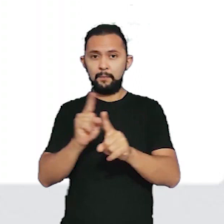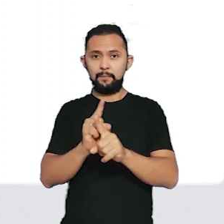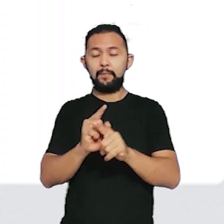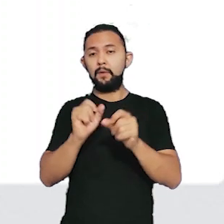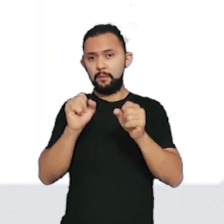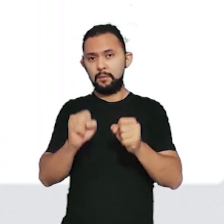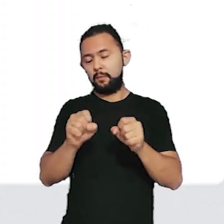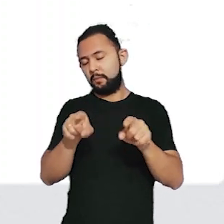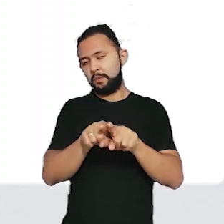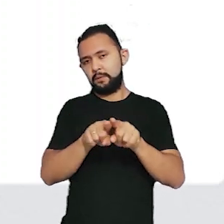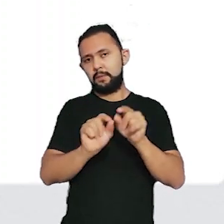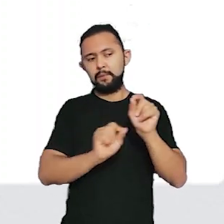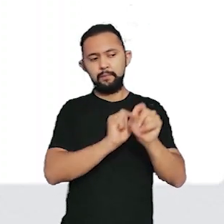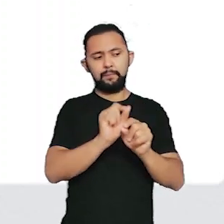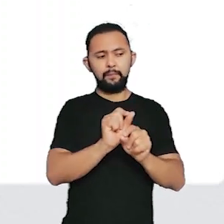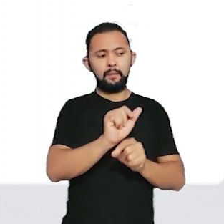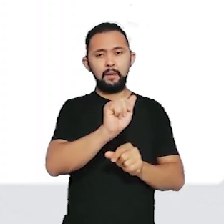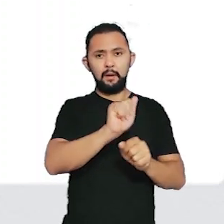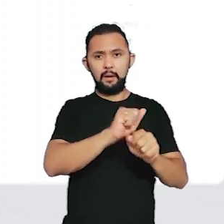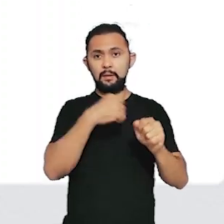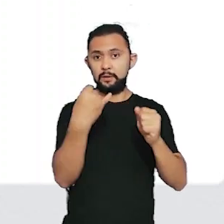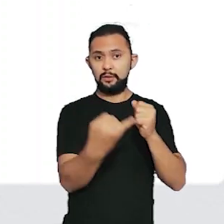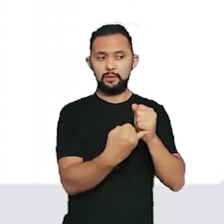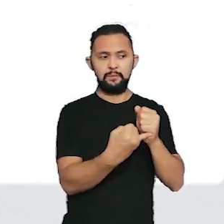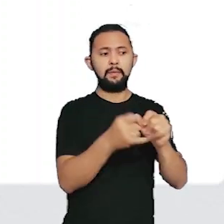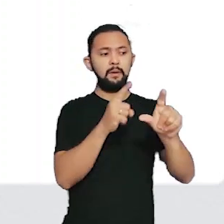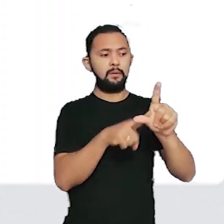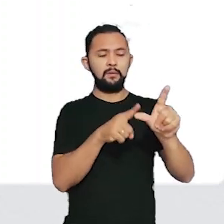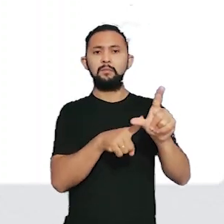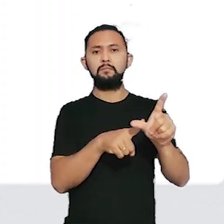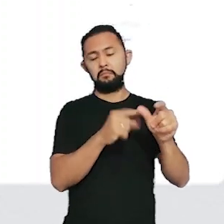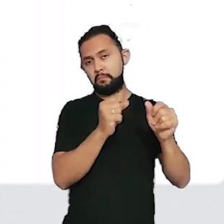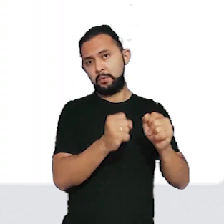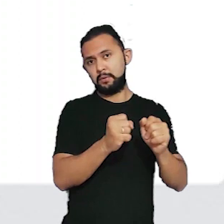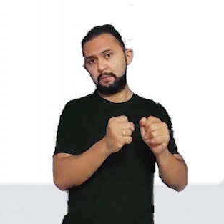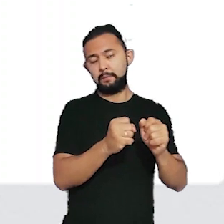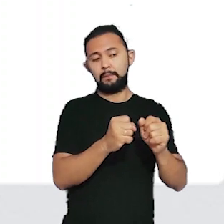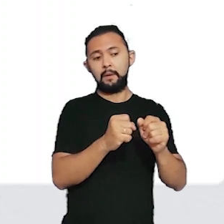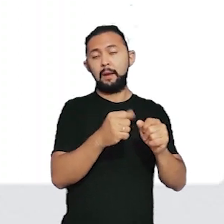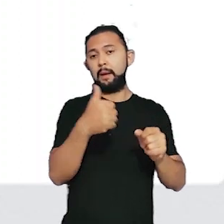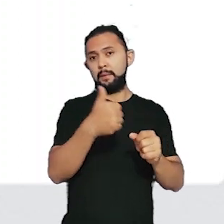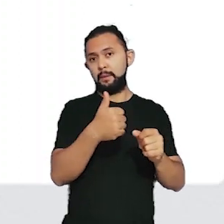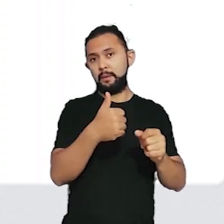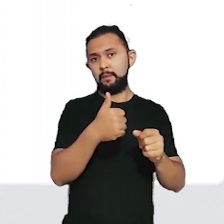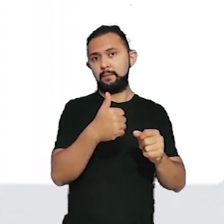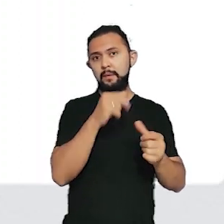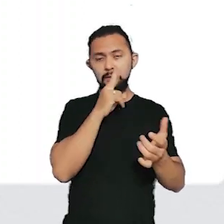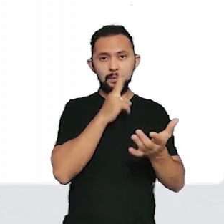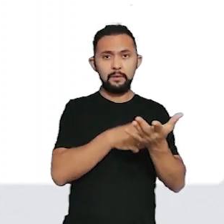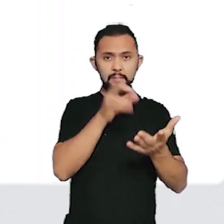Então, já sei que aqui também é uma adjetiva. Então, já tem chance dessa primeira ser a